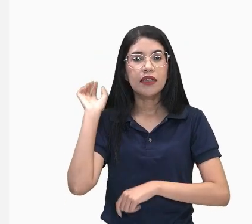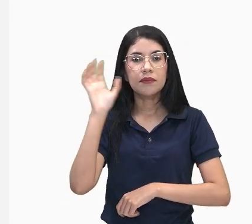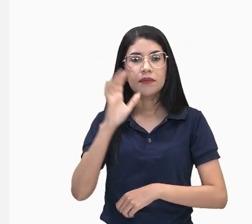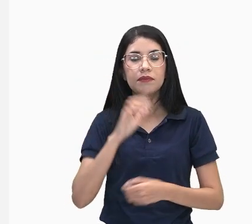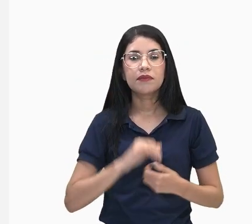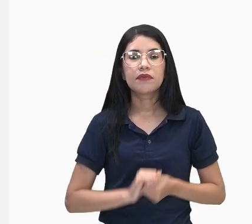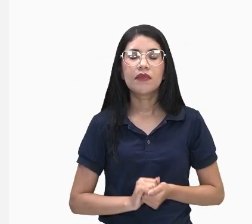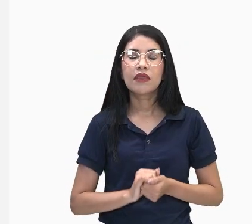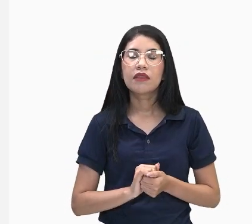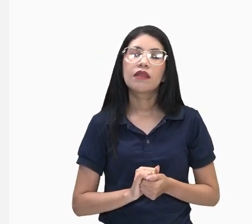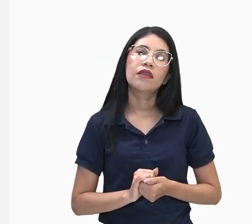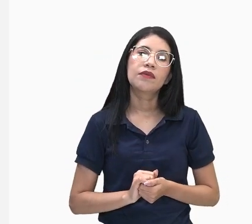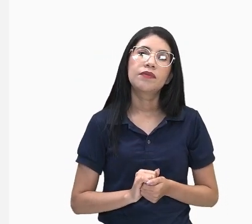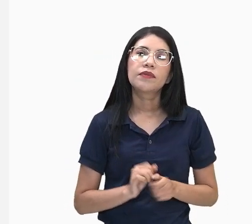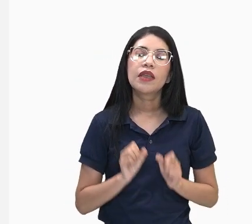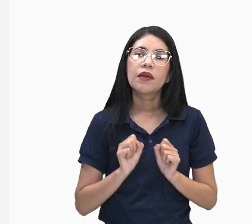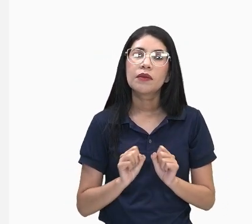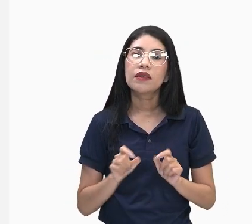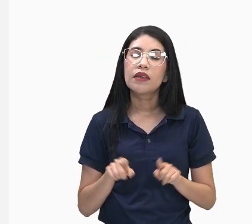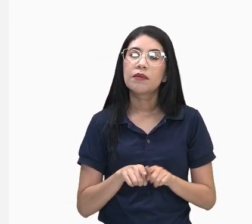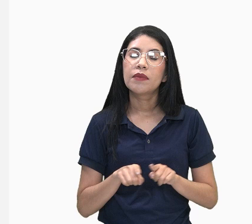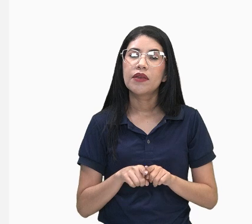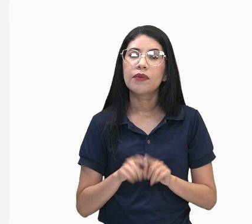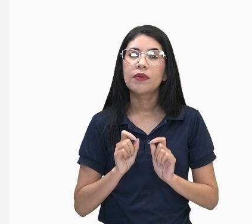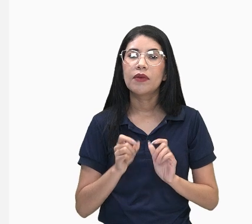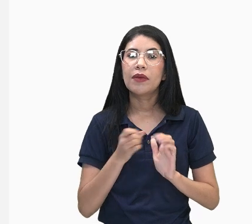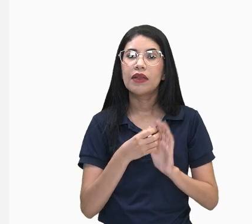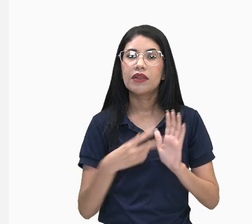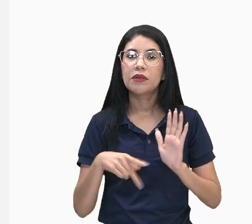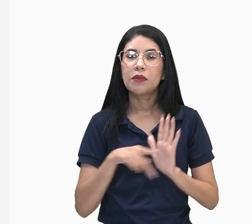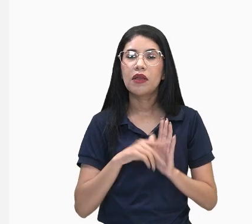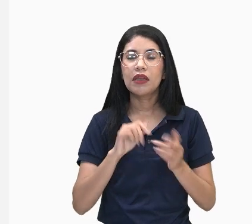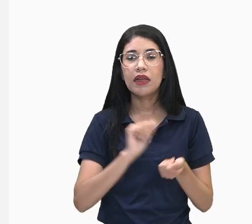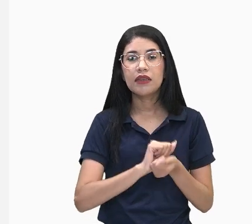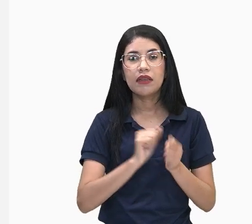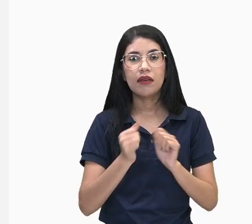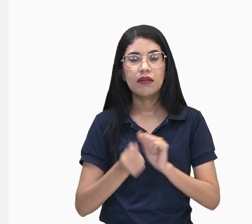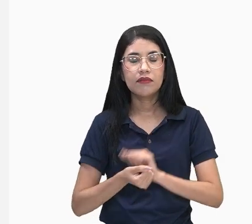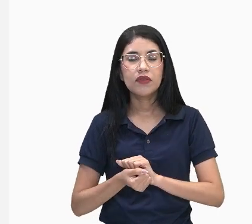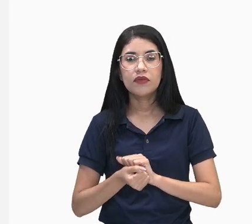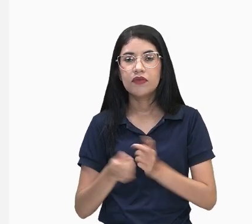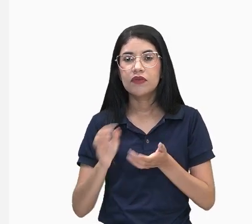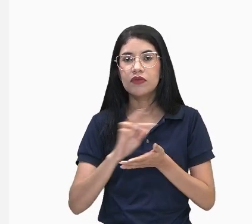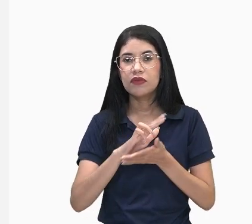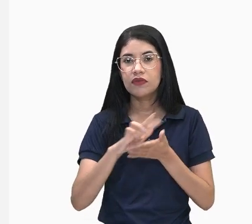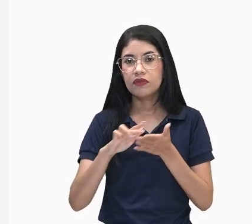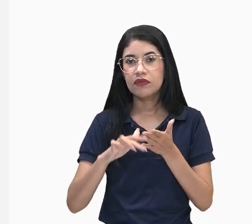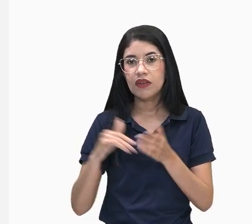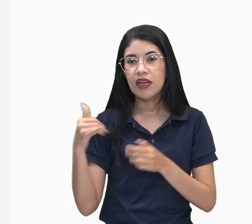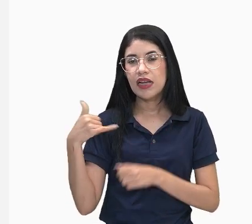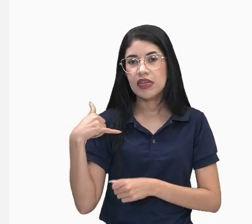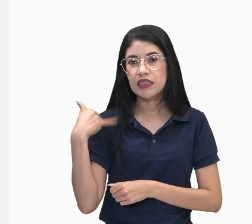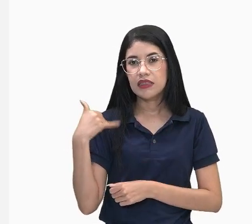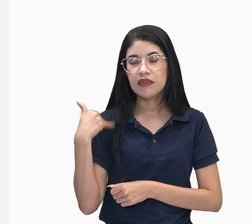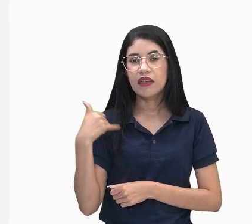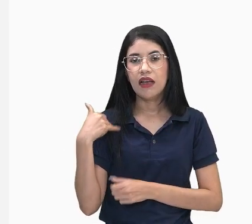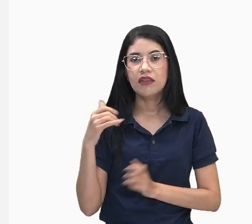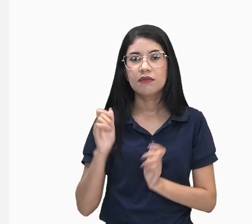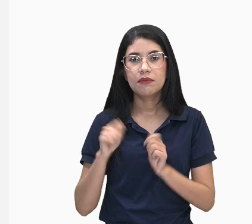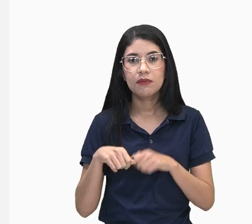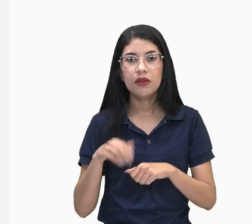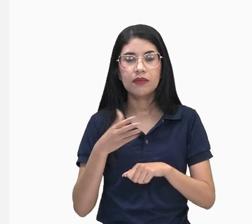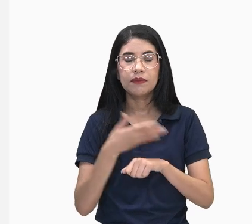Ele também tem uma característica que as modalidades se adaptam às diferentes faixas etárias, né, às diferentes